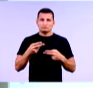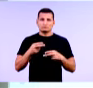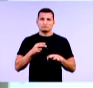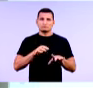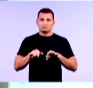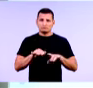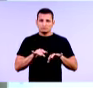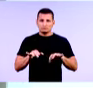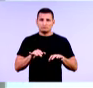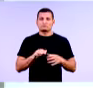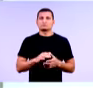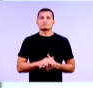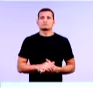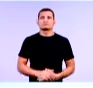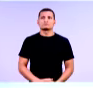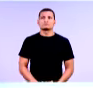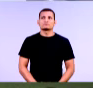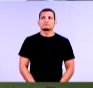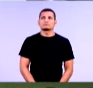orientada a objetos.